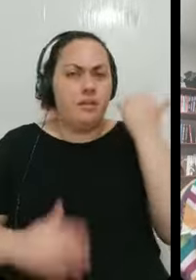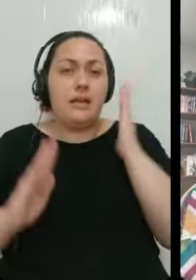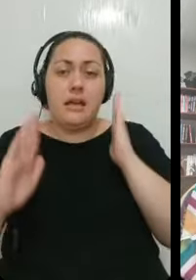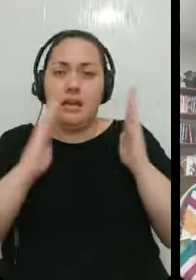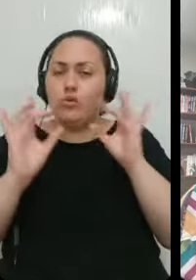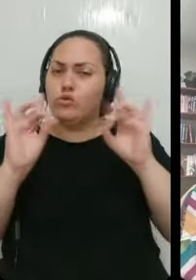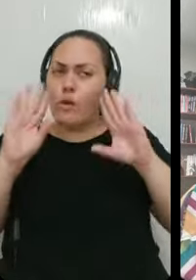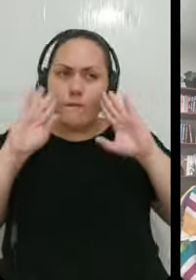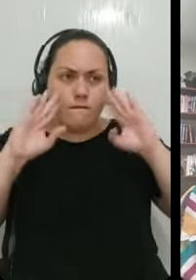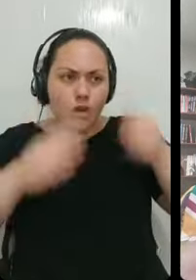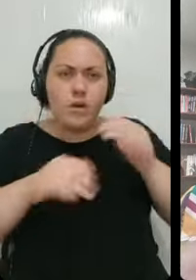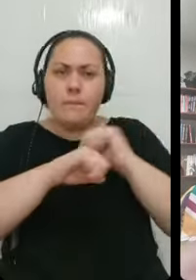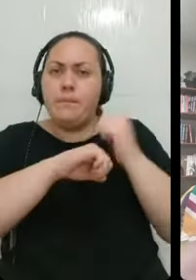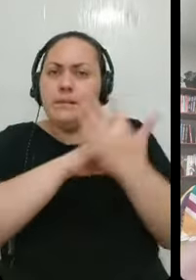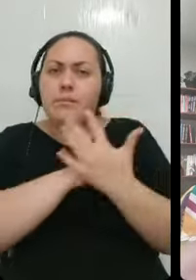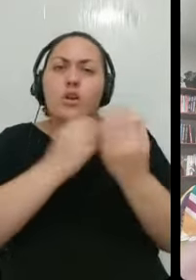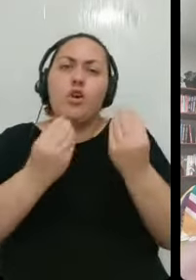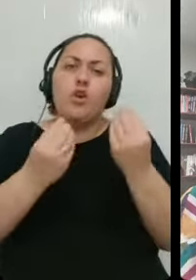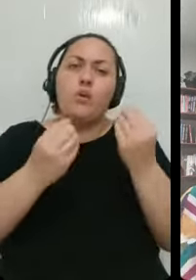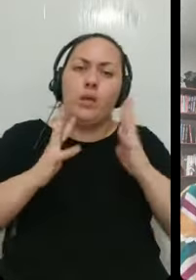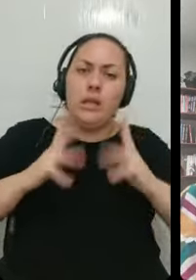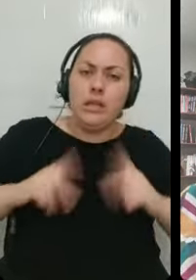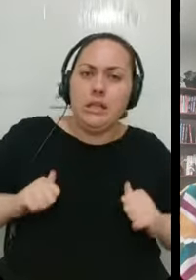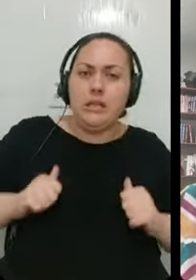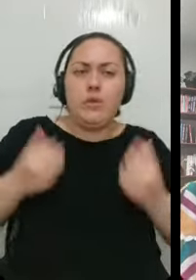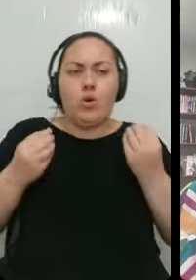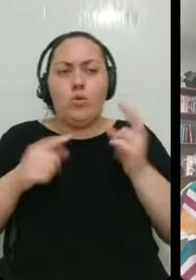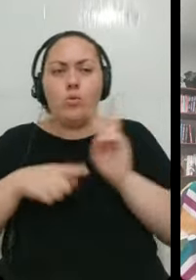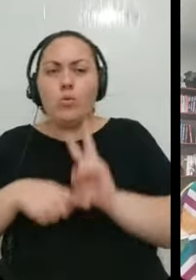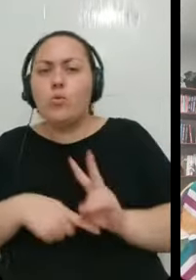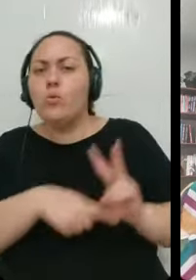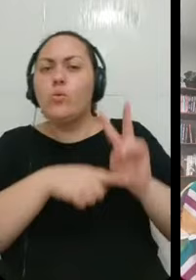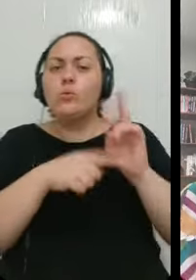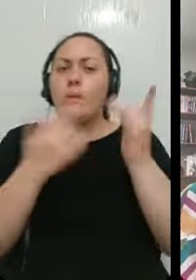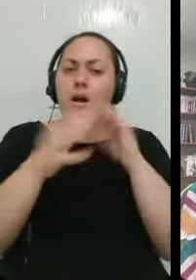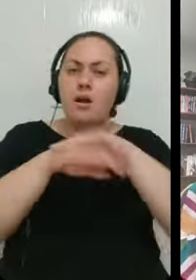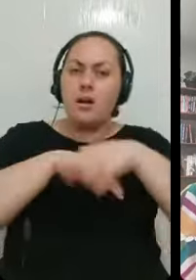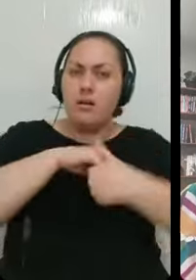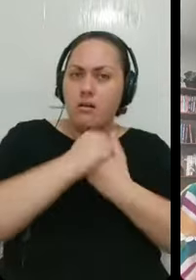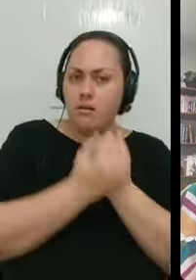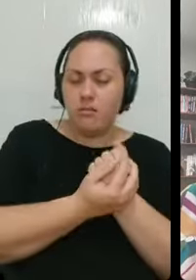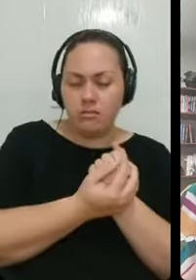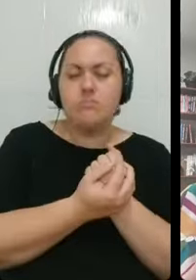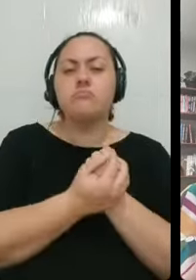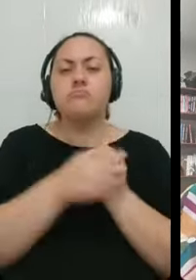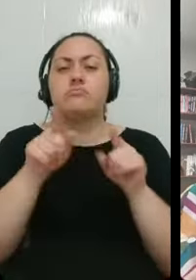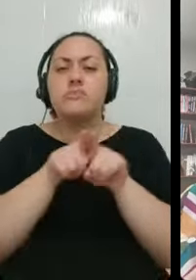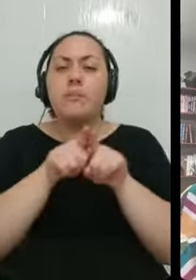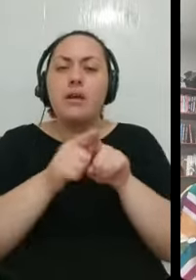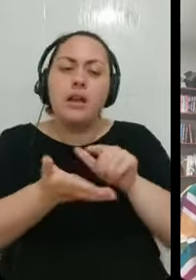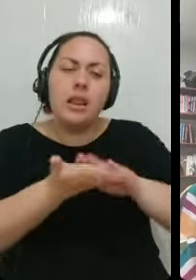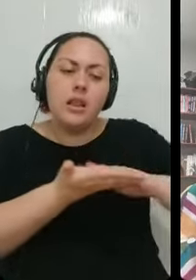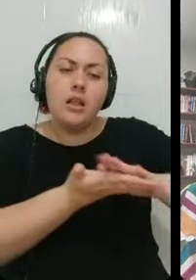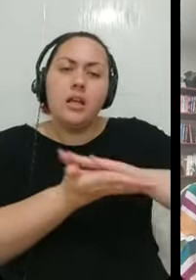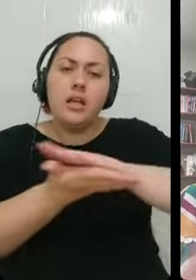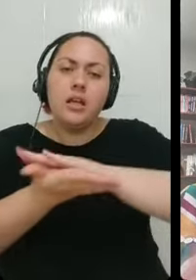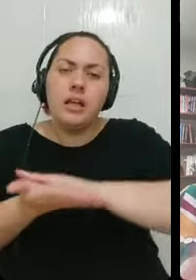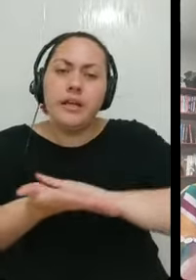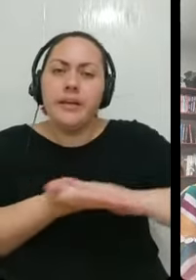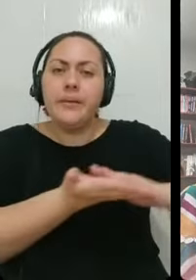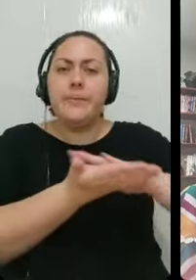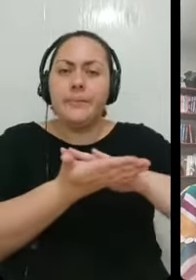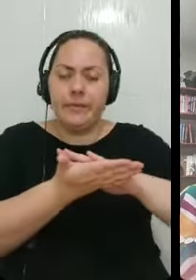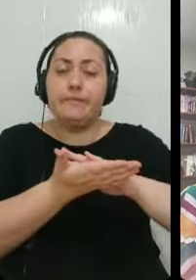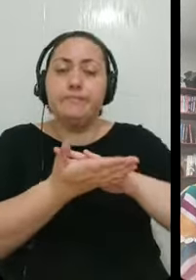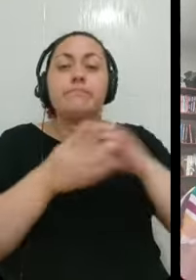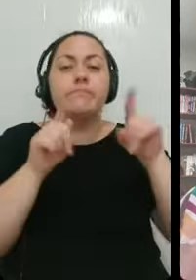focado na pandemia, a questão da higienização, né? De mãos e de superfícies, as